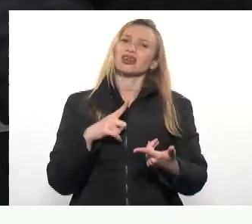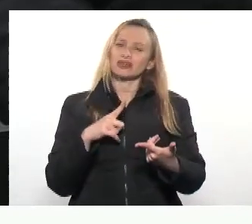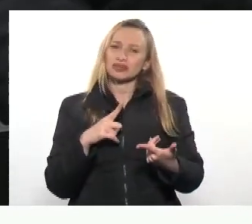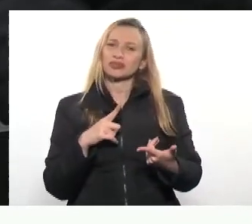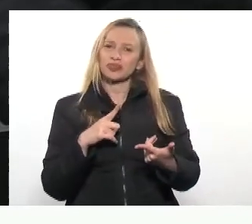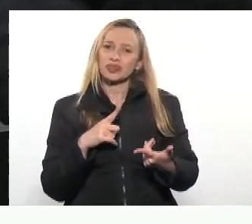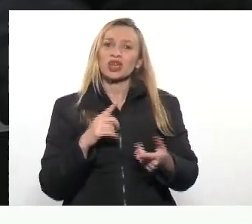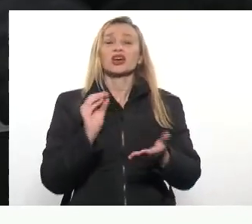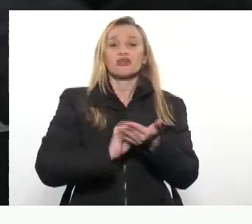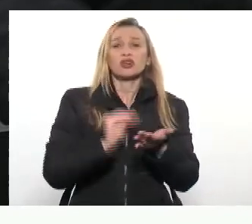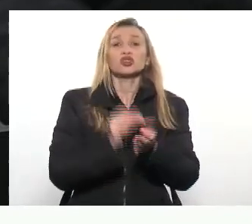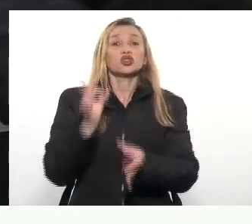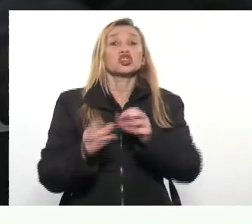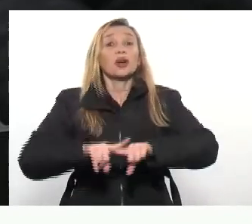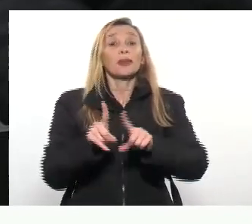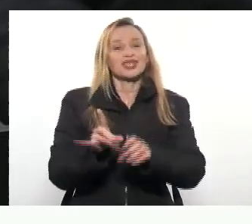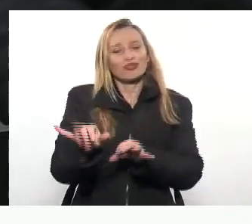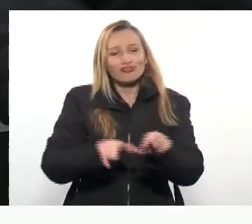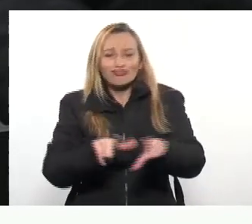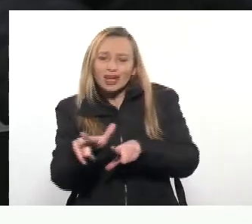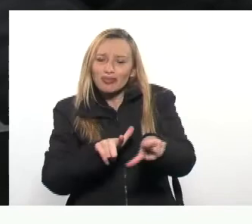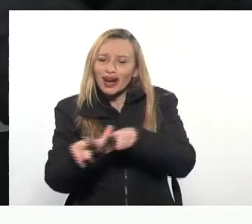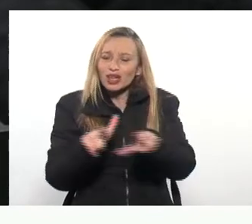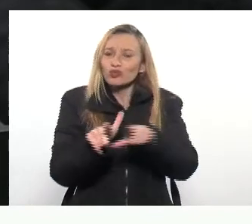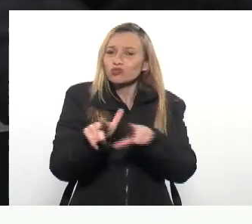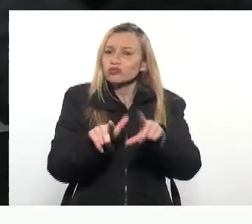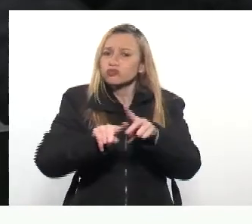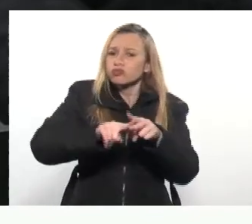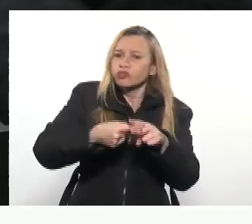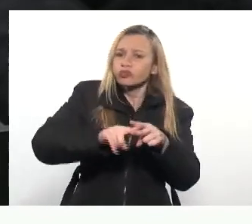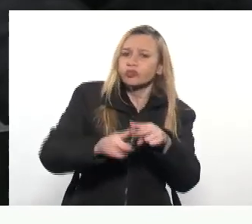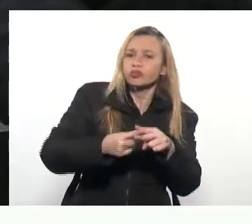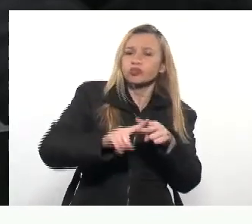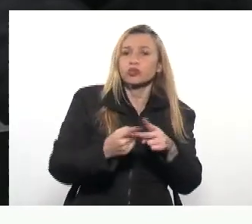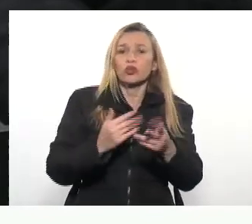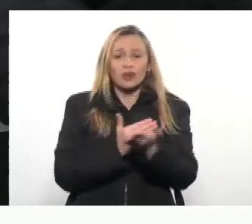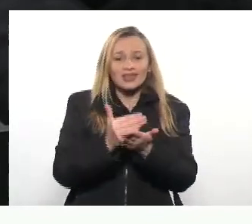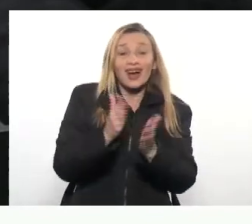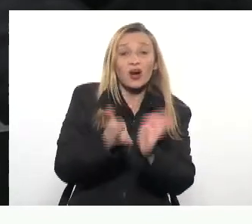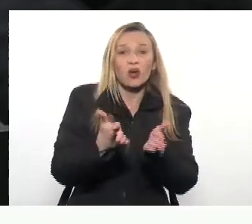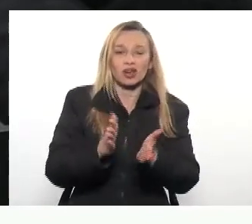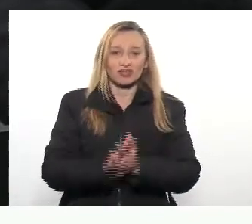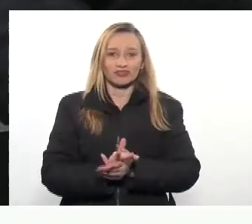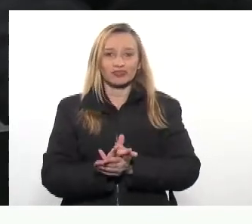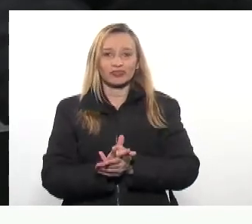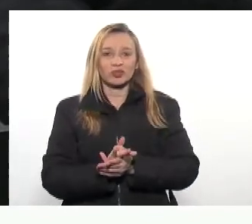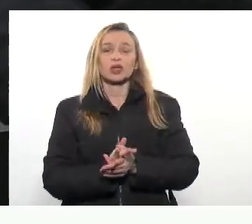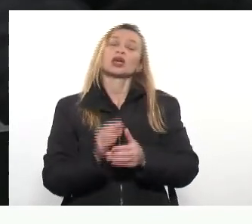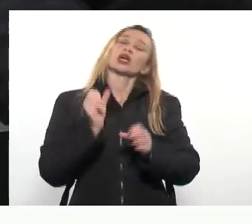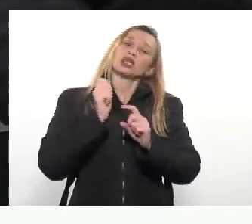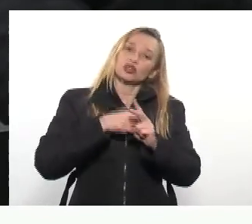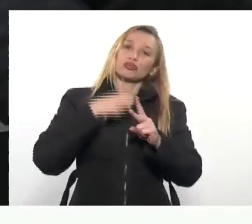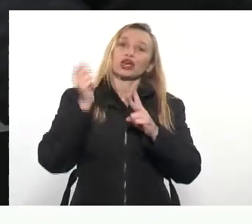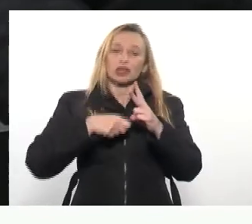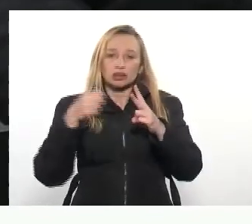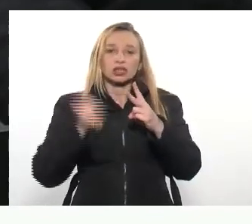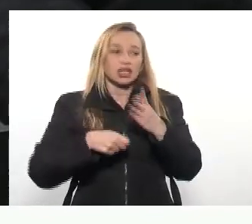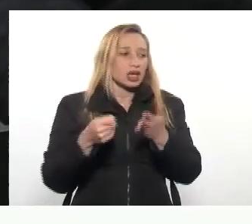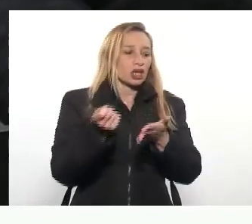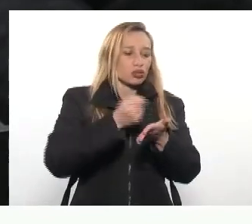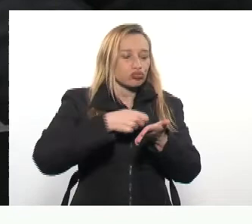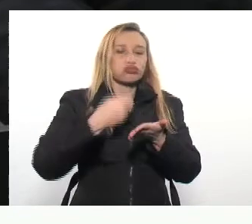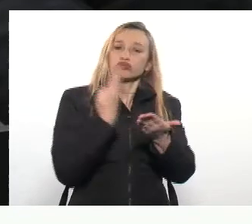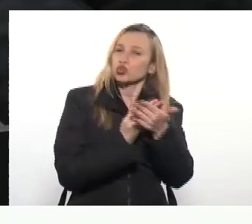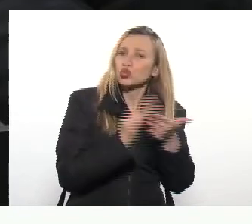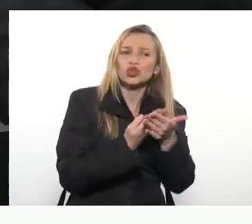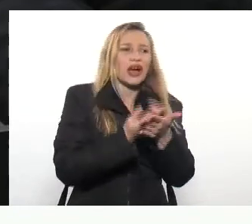existe. Mas é um trabalho que, para ser feito, tem que ser um trabalho como esse que foi feito agora. Esse é um trabalho de meses, tem que recadastrar, tem que